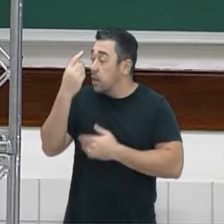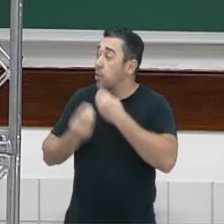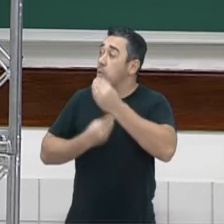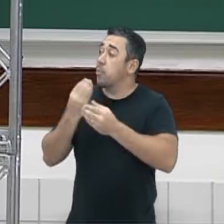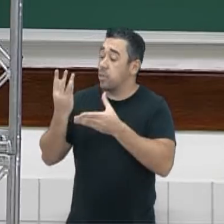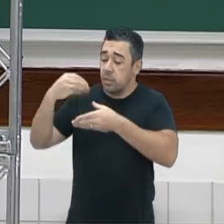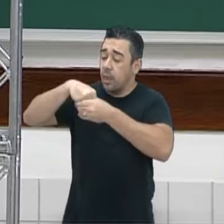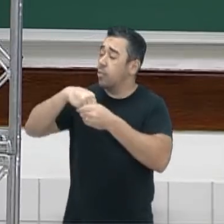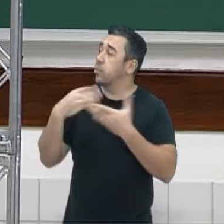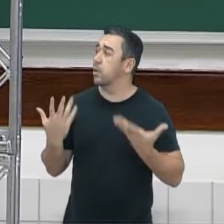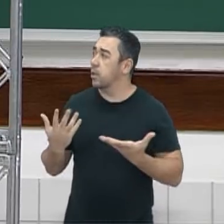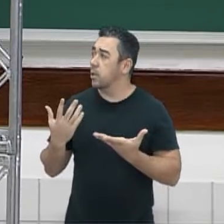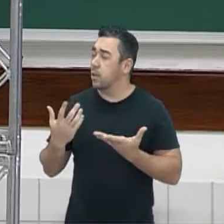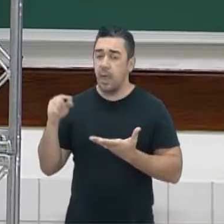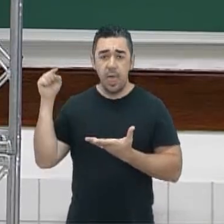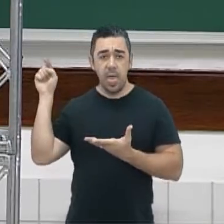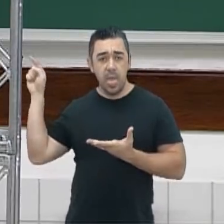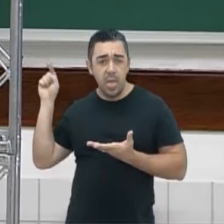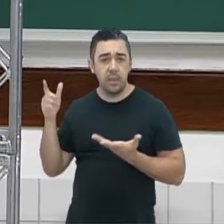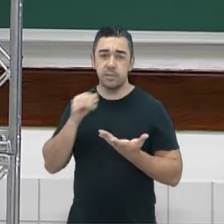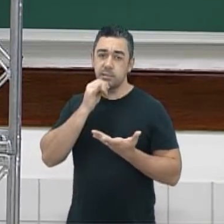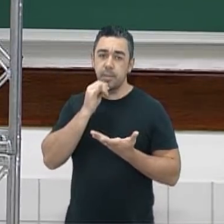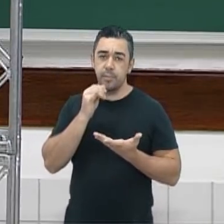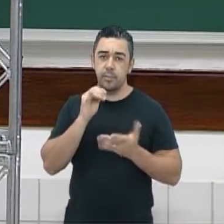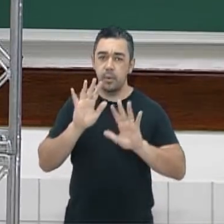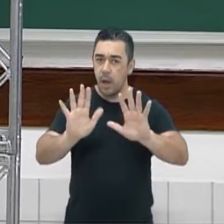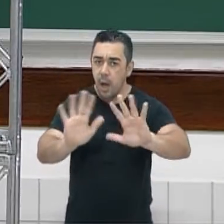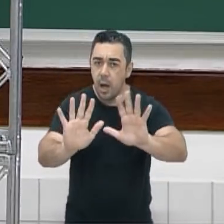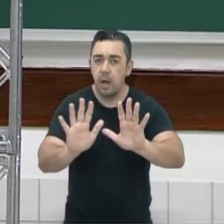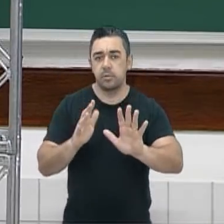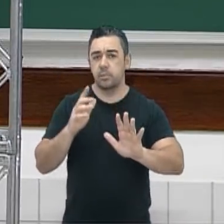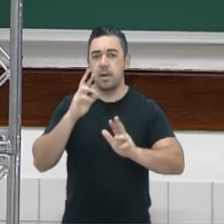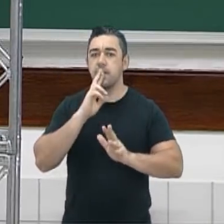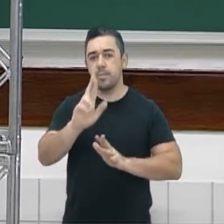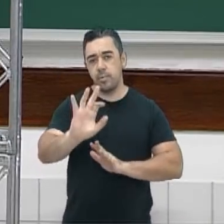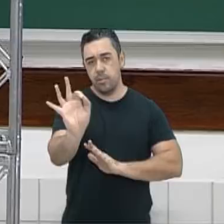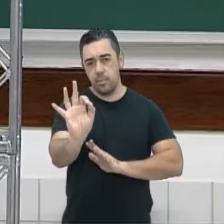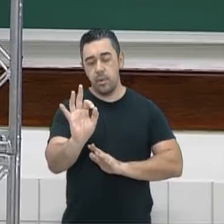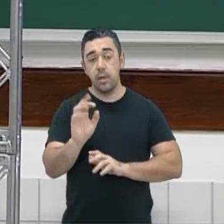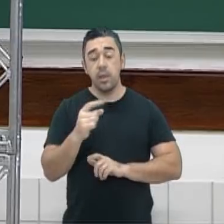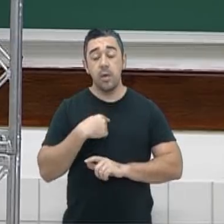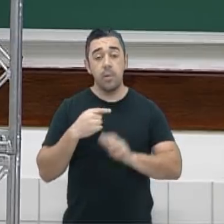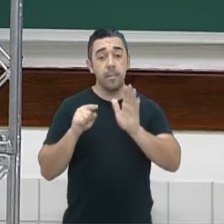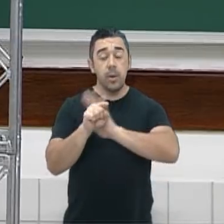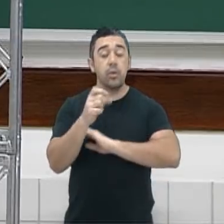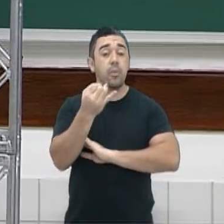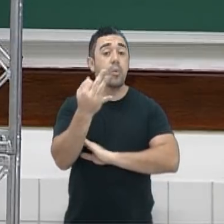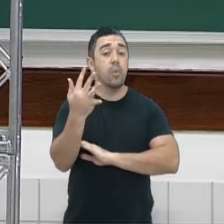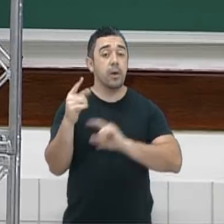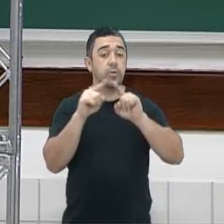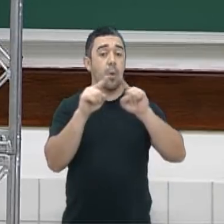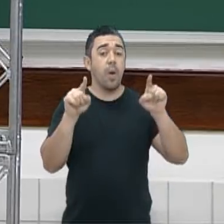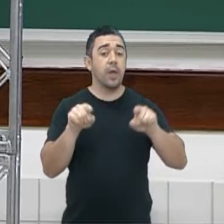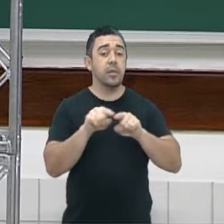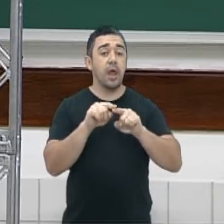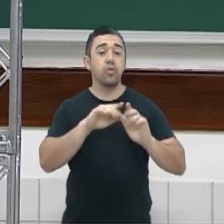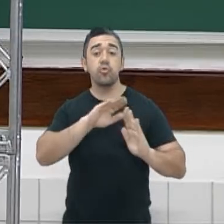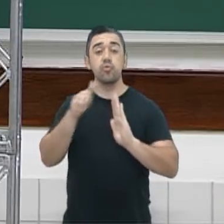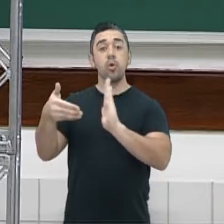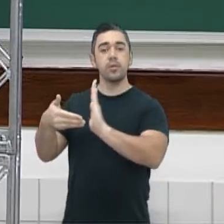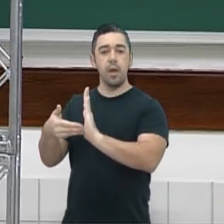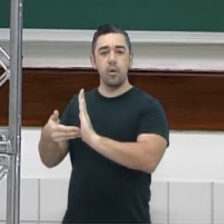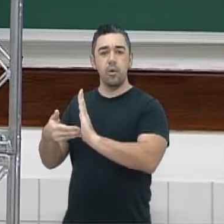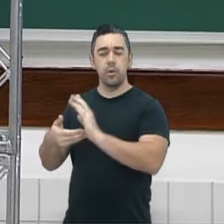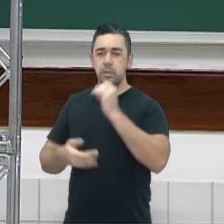que cabe e essa peça aqui? Ainda não está respondida. O quadrado, ele vale quanto disso tudo?